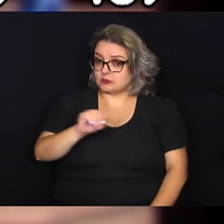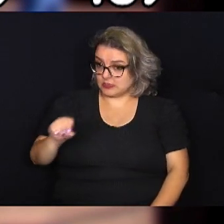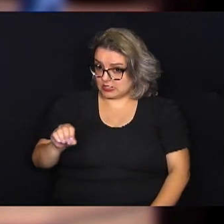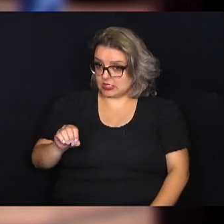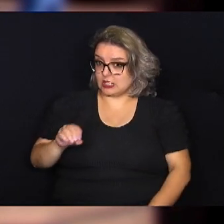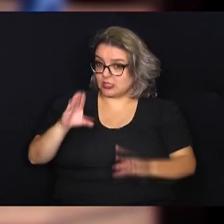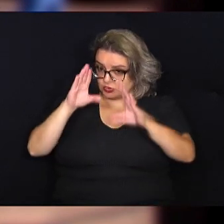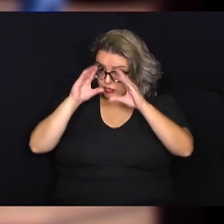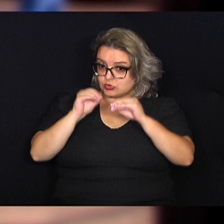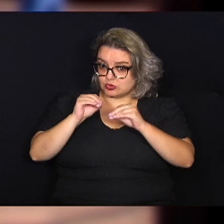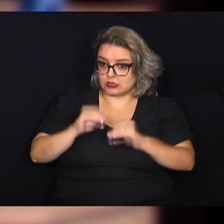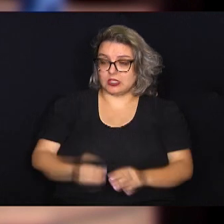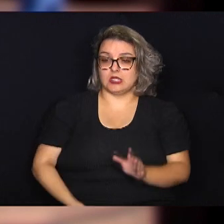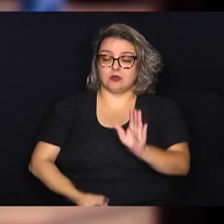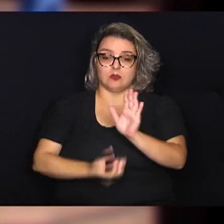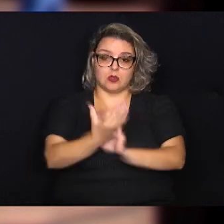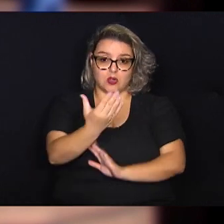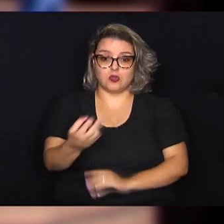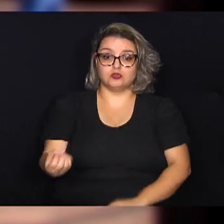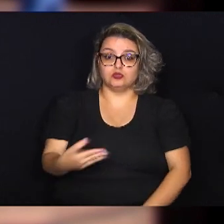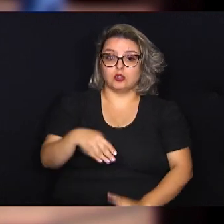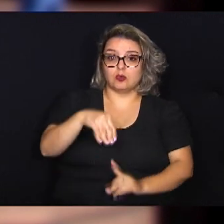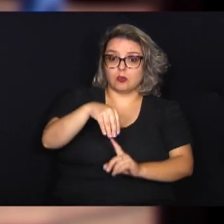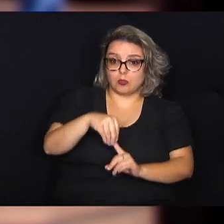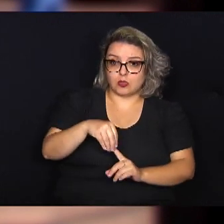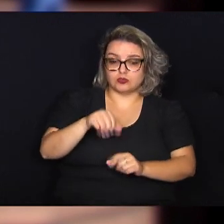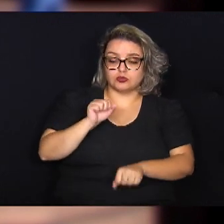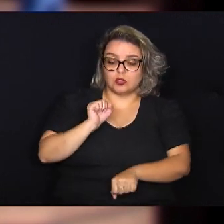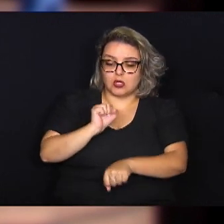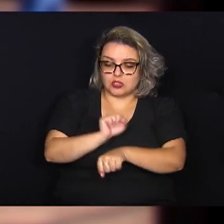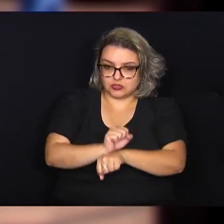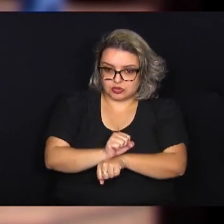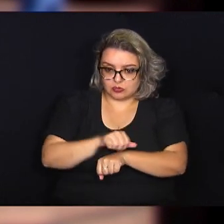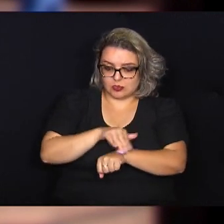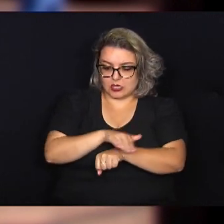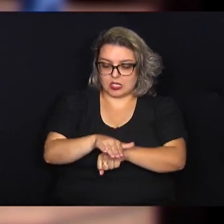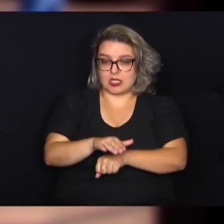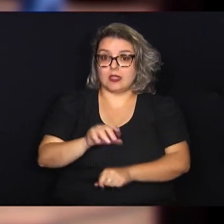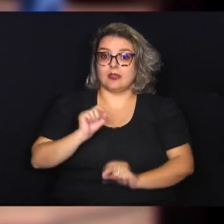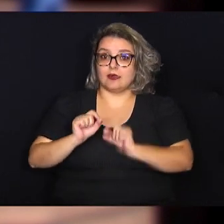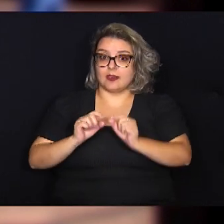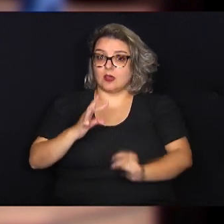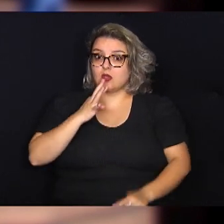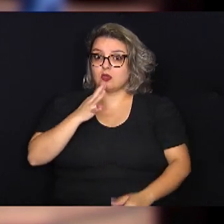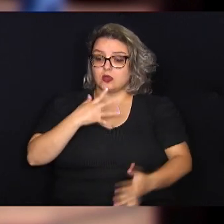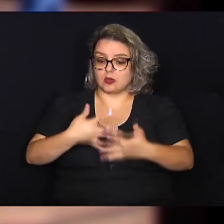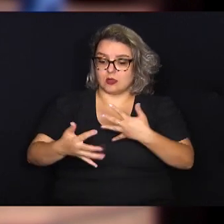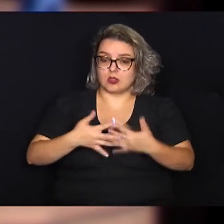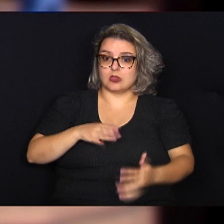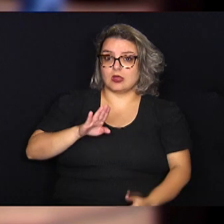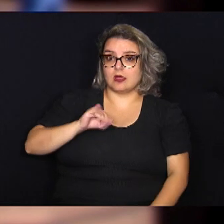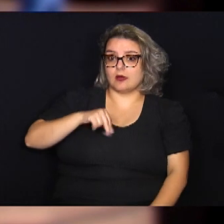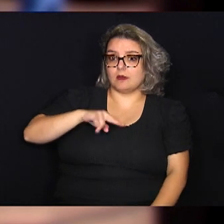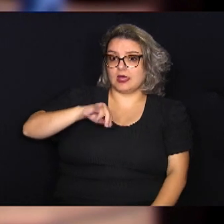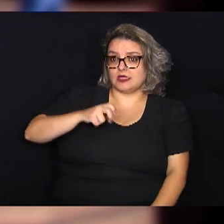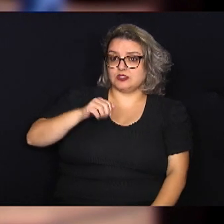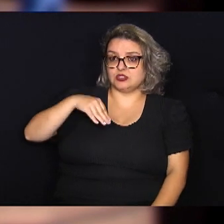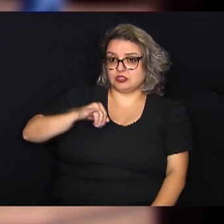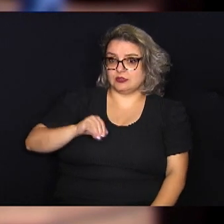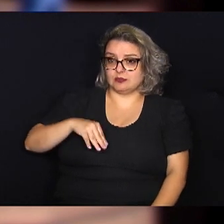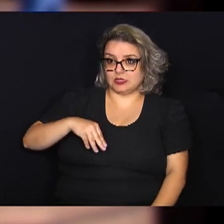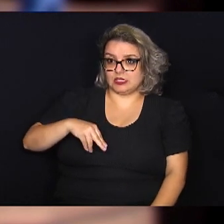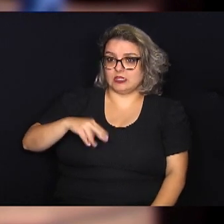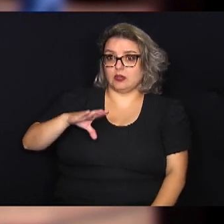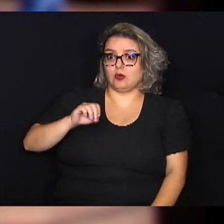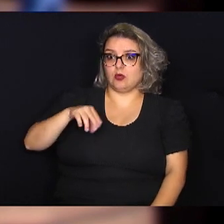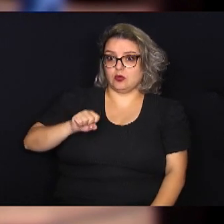temos ainda a criação de um novo ponto de parada. Quem conhece o Mercadão, ali na Benjamin Constant, onde é o ponto de